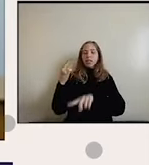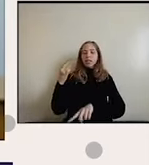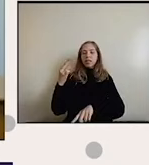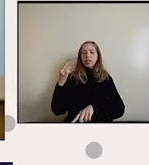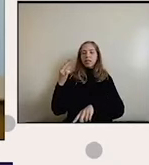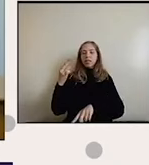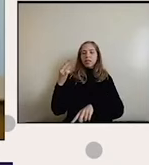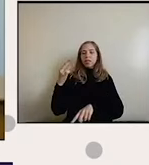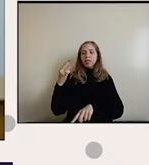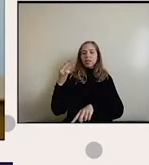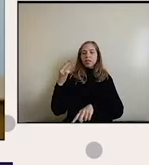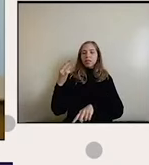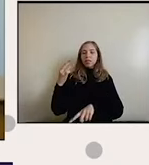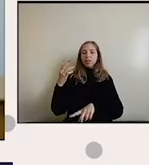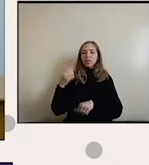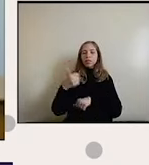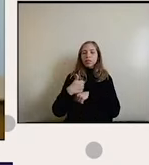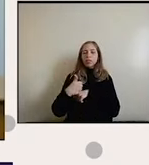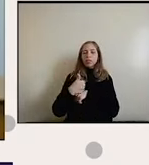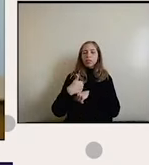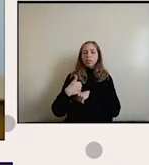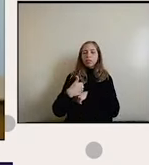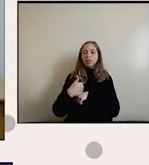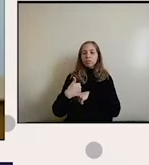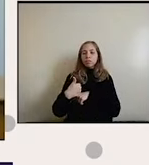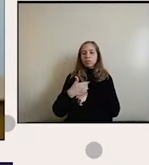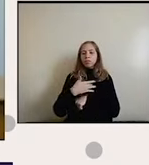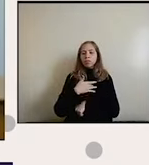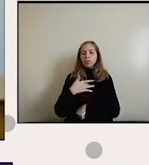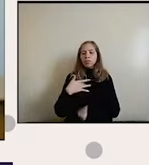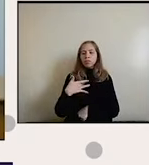três profissionais de saúde, né,